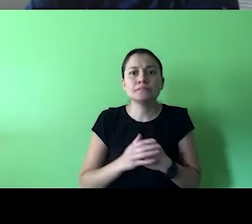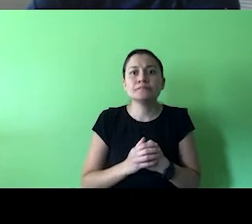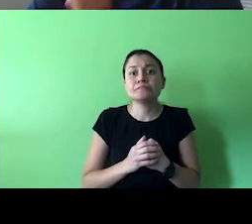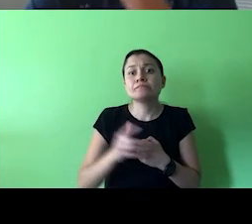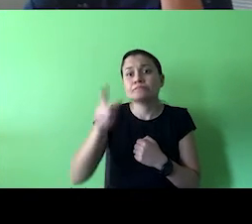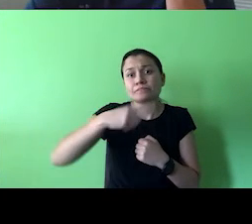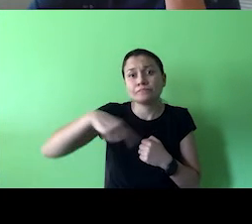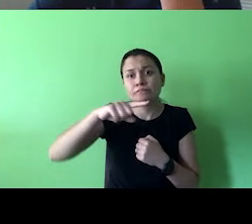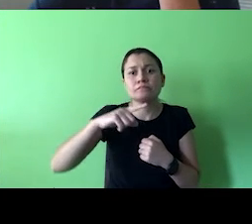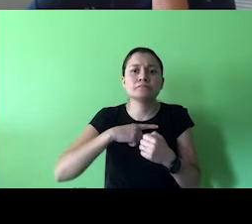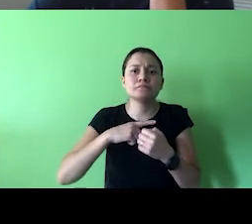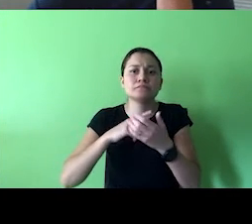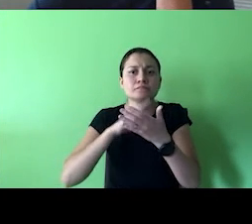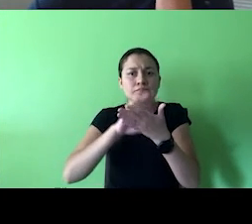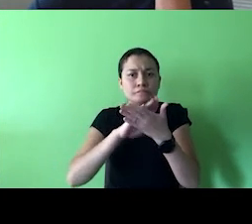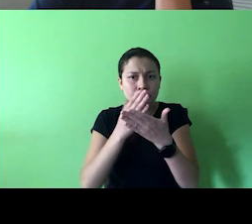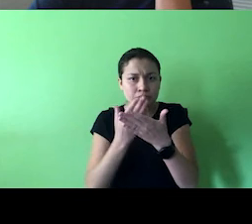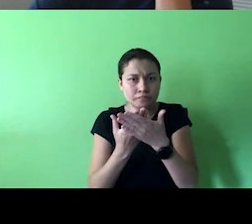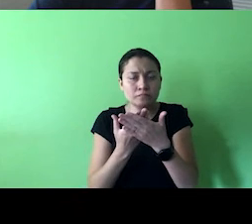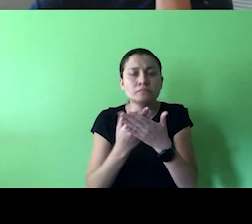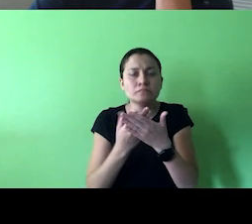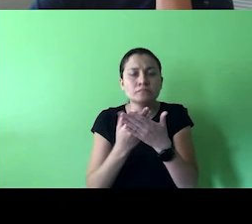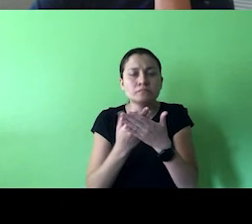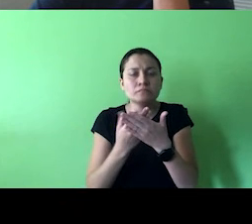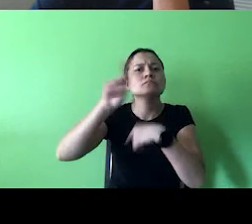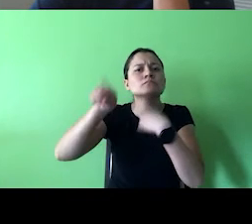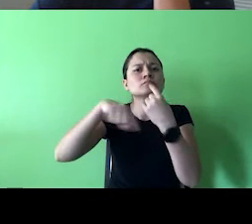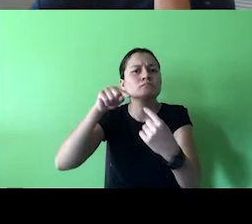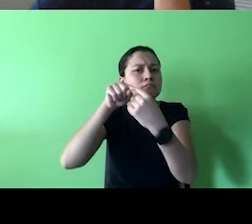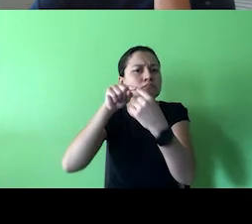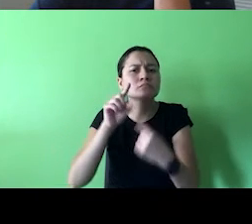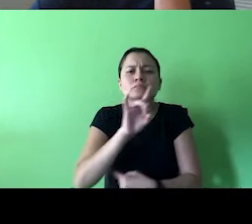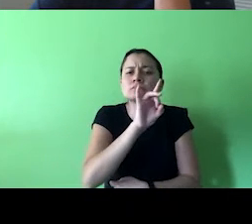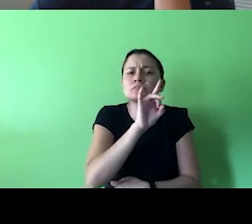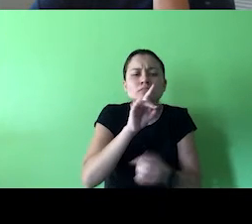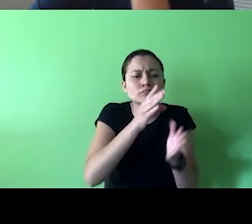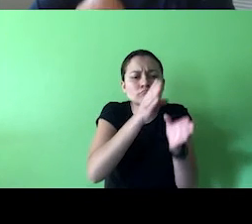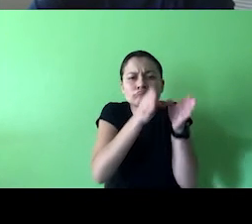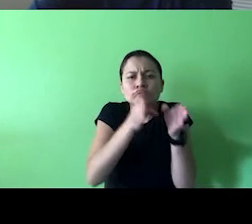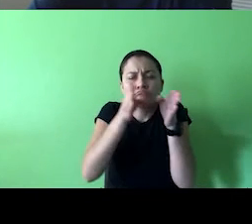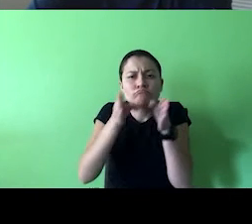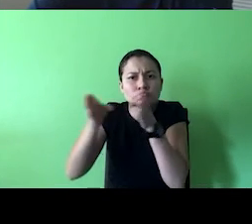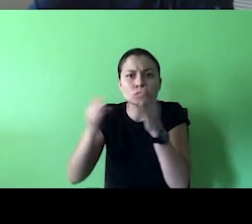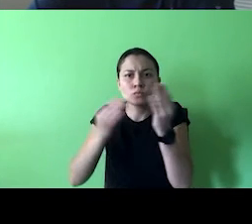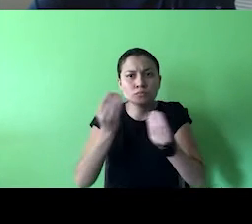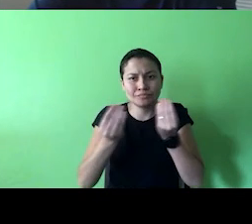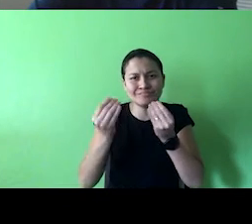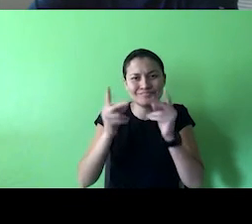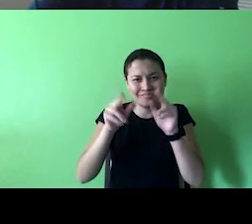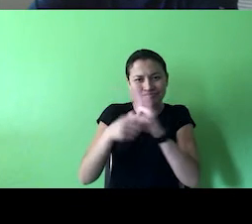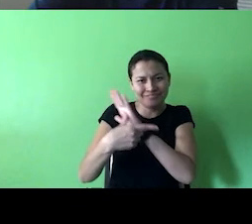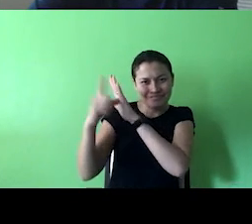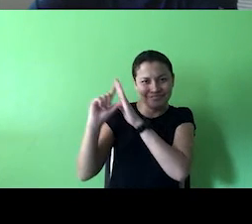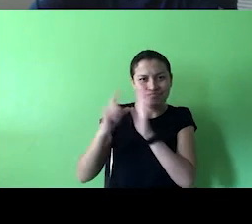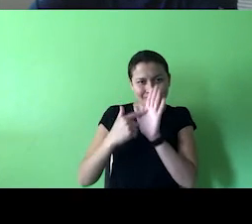os intérpretes o nosso processo e qual é o objetivo que a gente tinha com cada etapa daquele diamante que eu mostrei anteriormente.